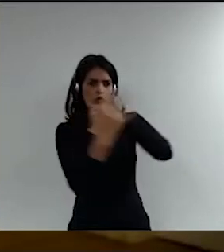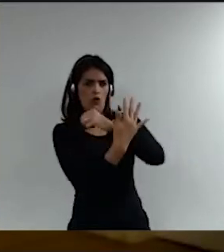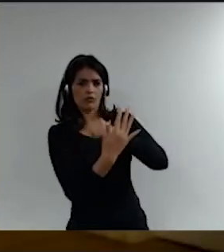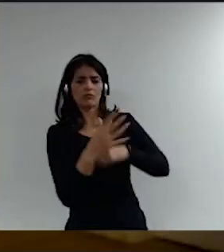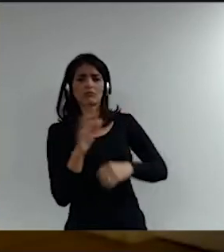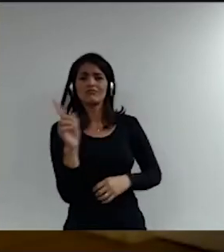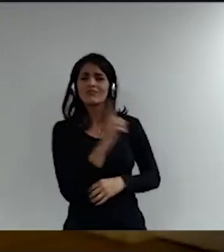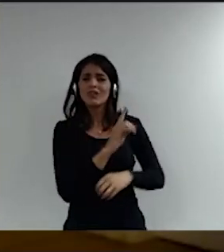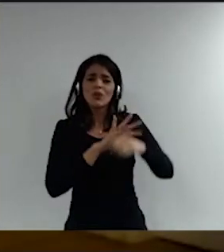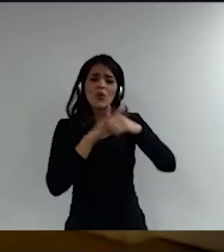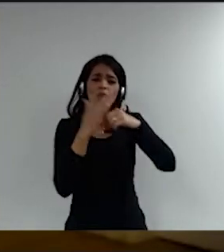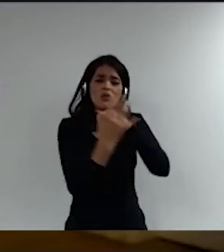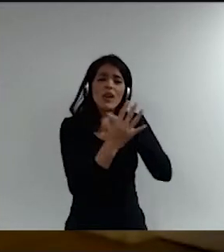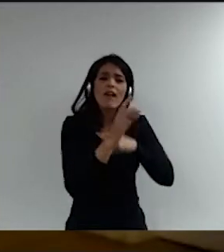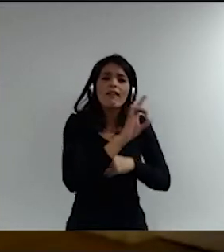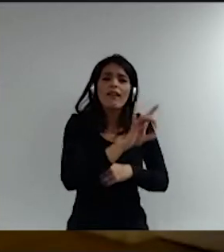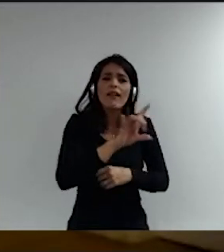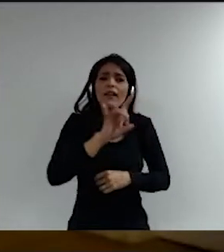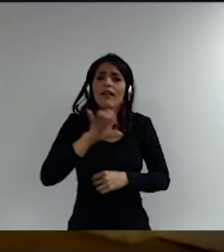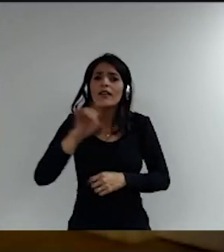Covid é caso a caso.